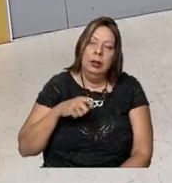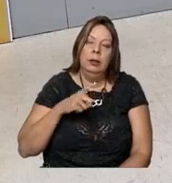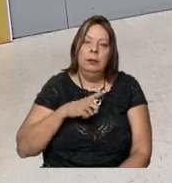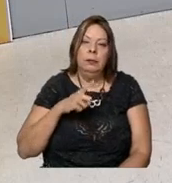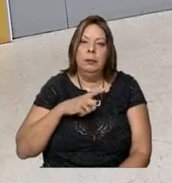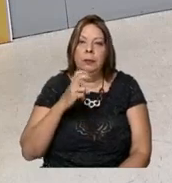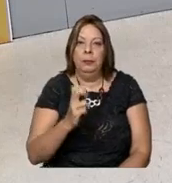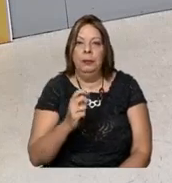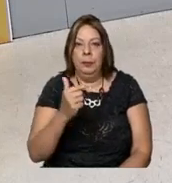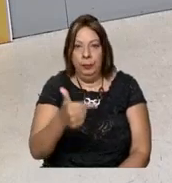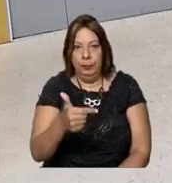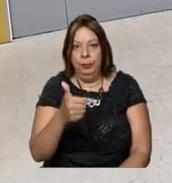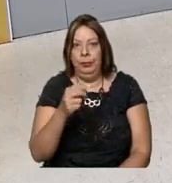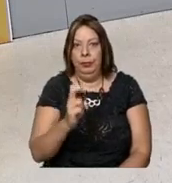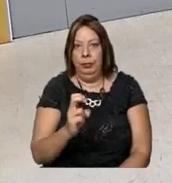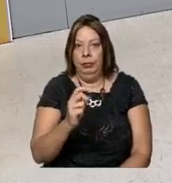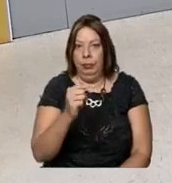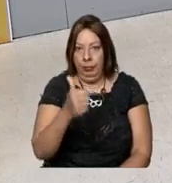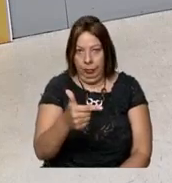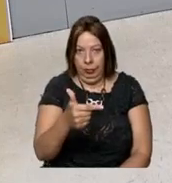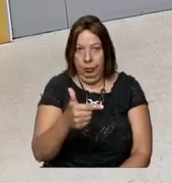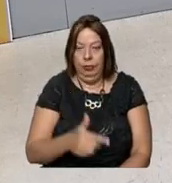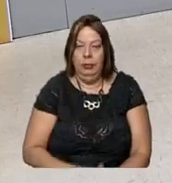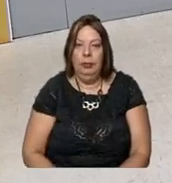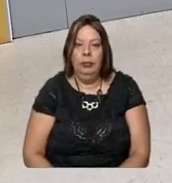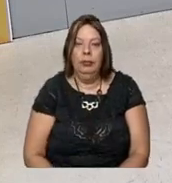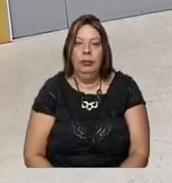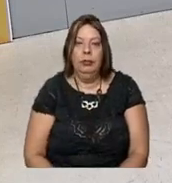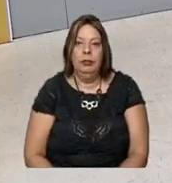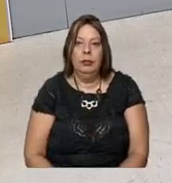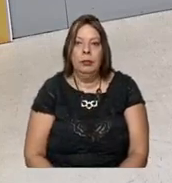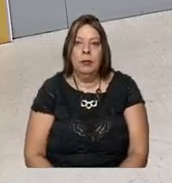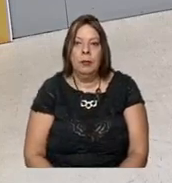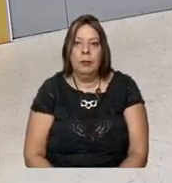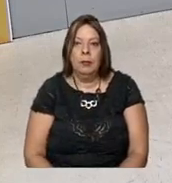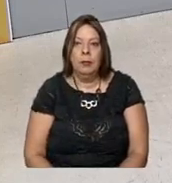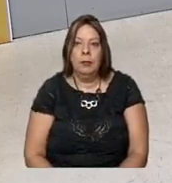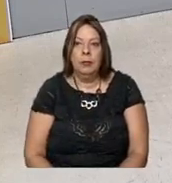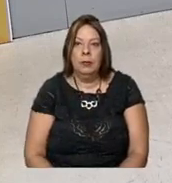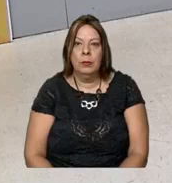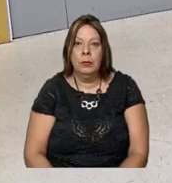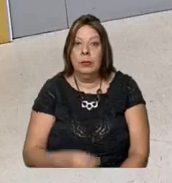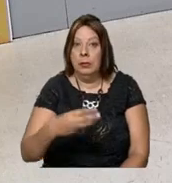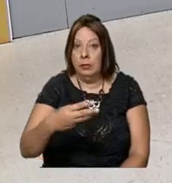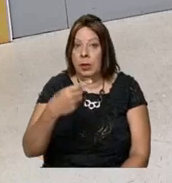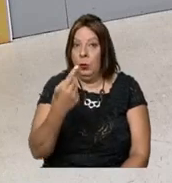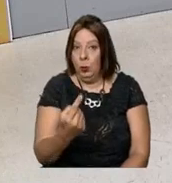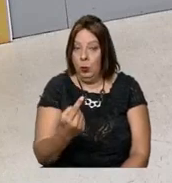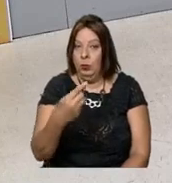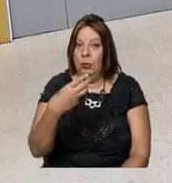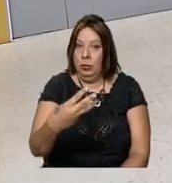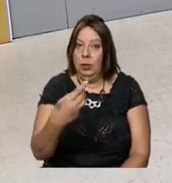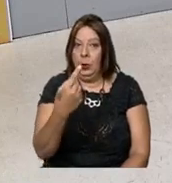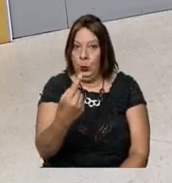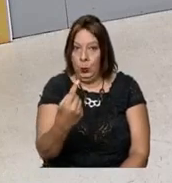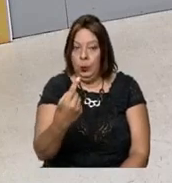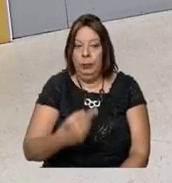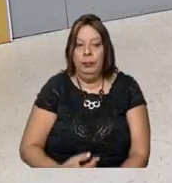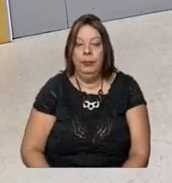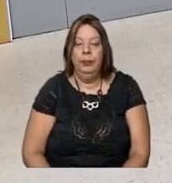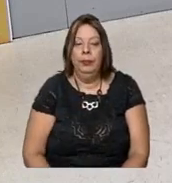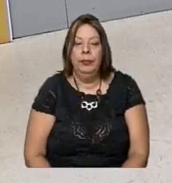E 52 também valendo, 52, 52. 52 e 31,